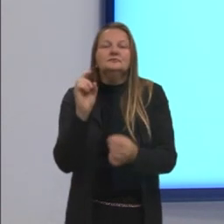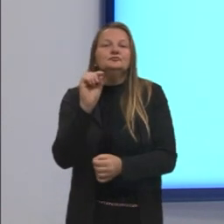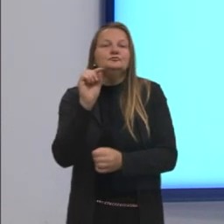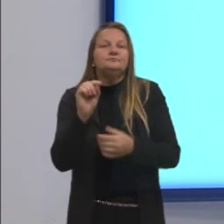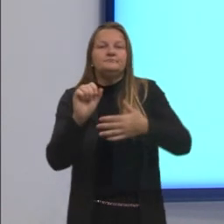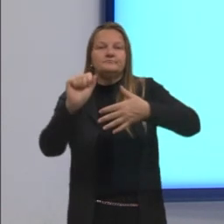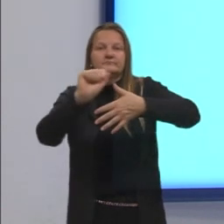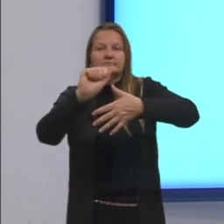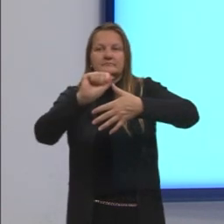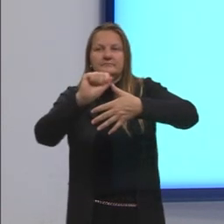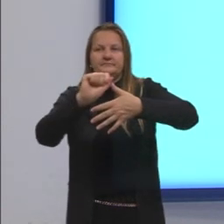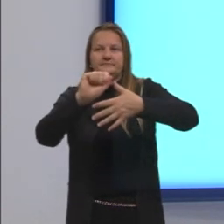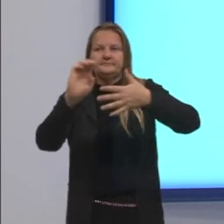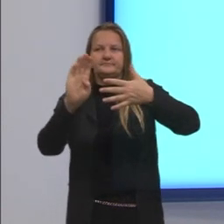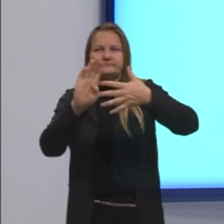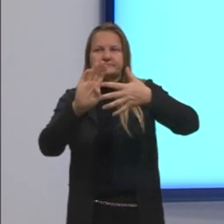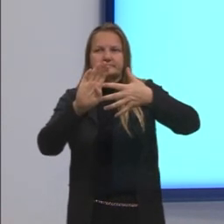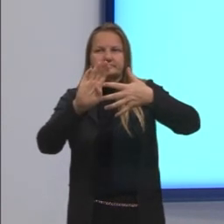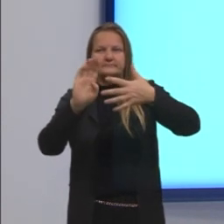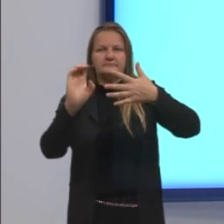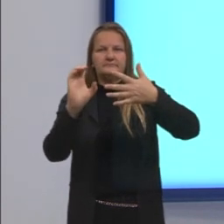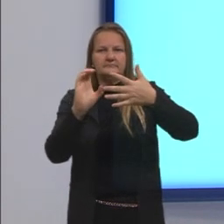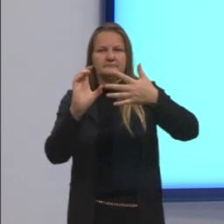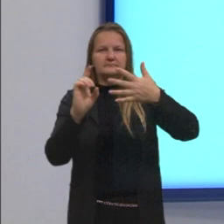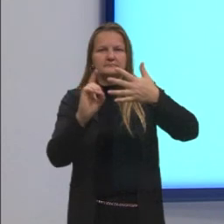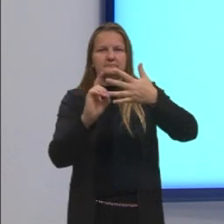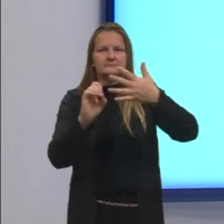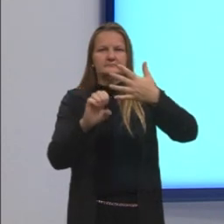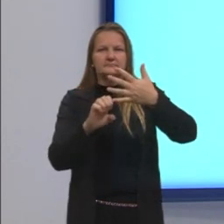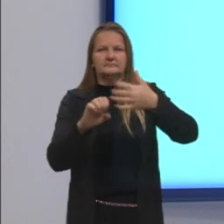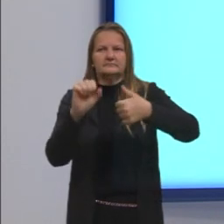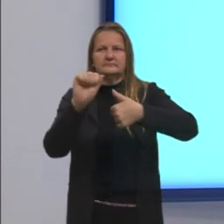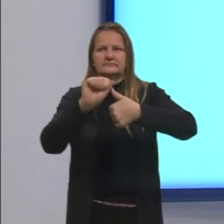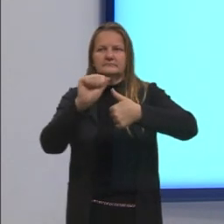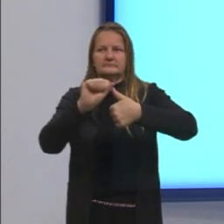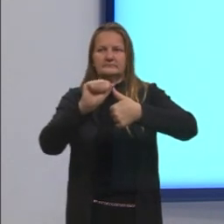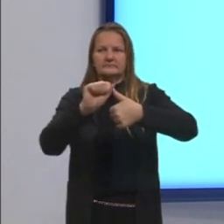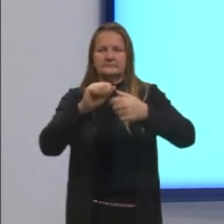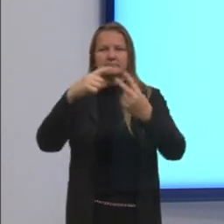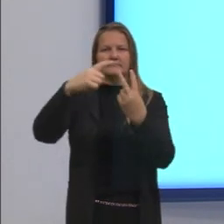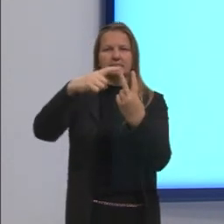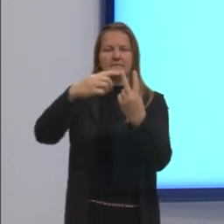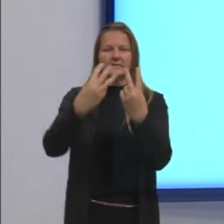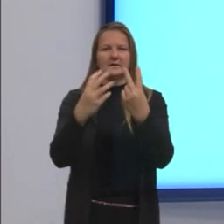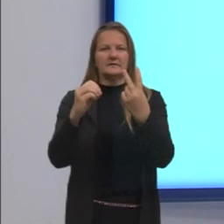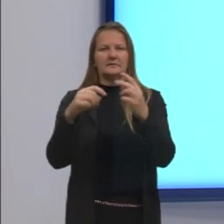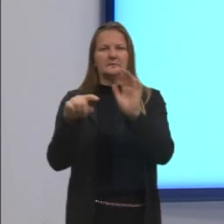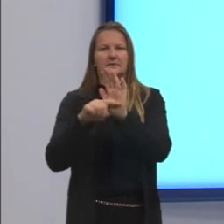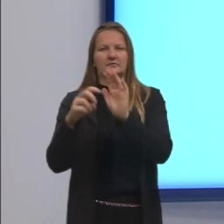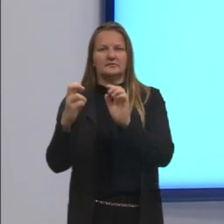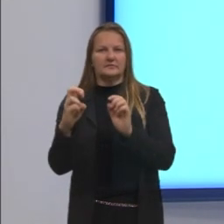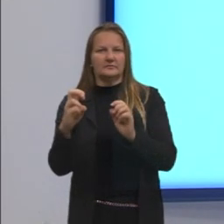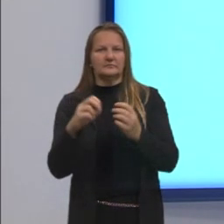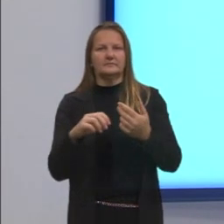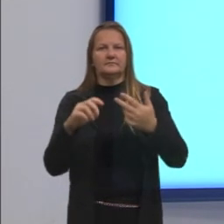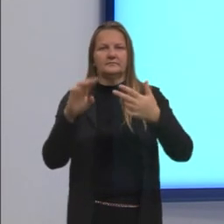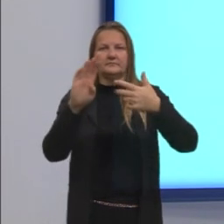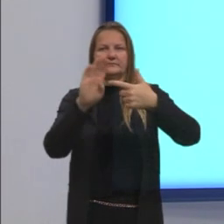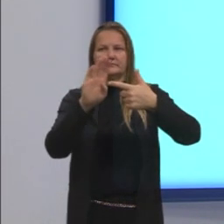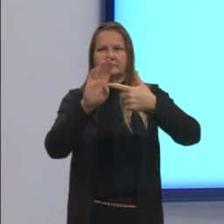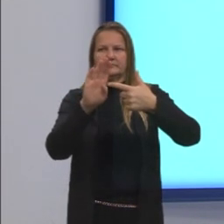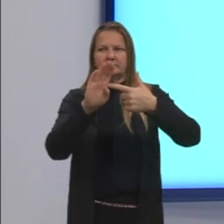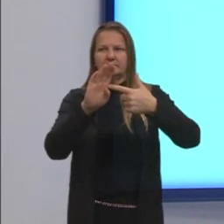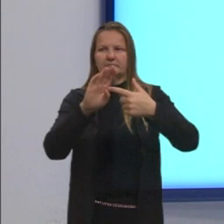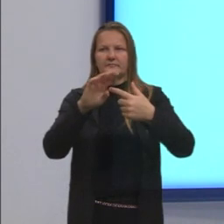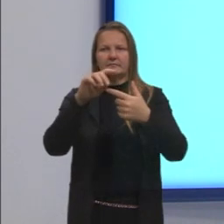temos ali as nossas cinco alternativas a primeira raiz de 30 - 5 na segunda